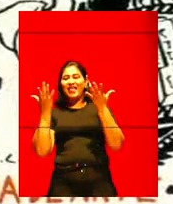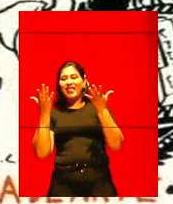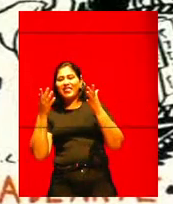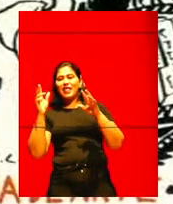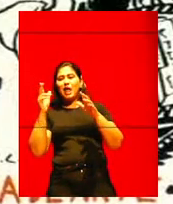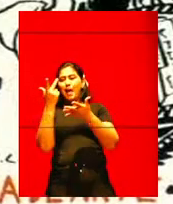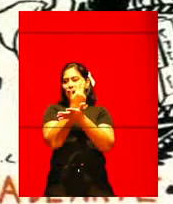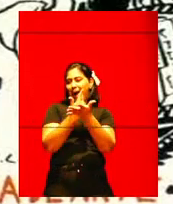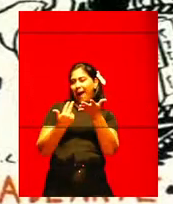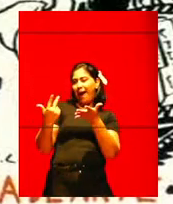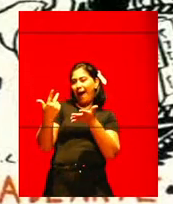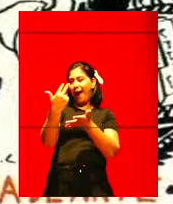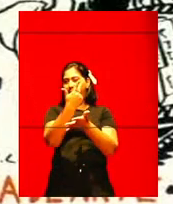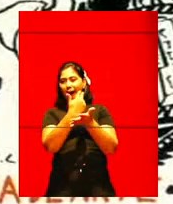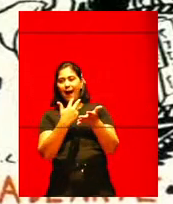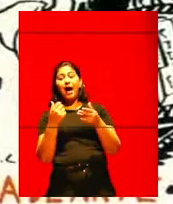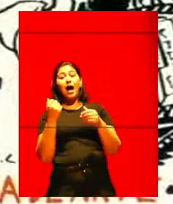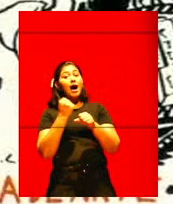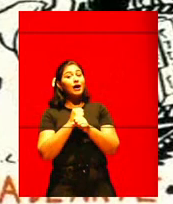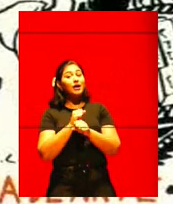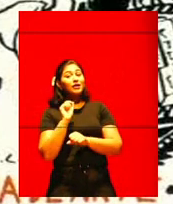ó, esse ano, que ano é esse?